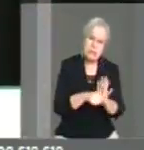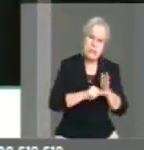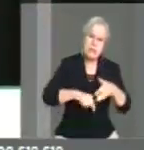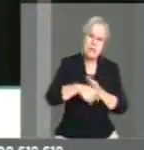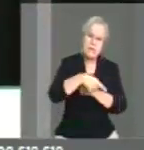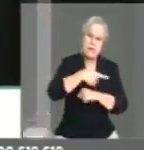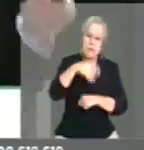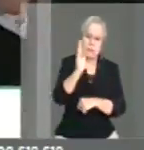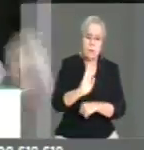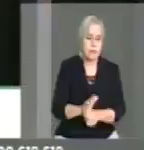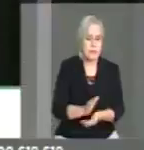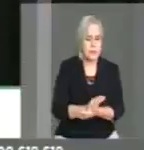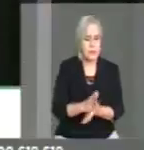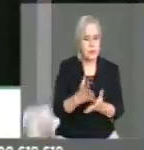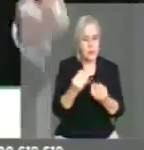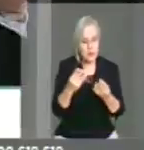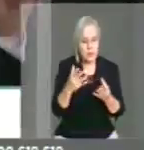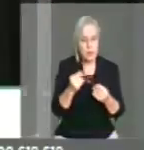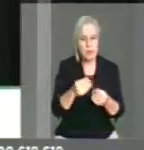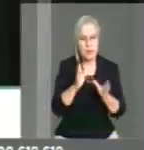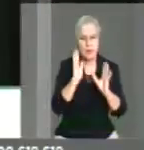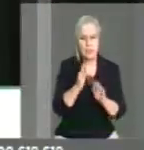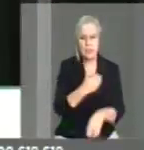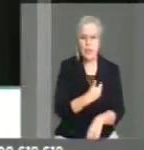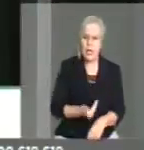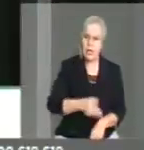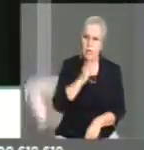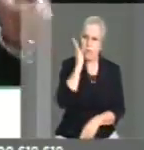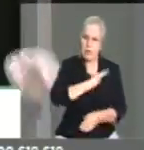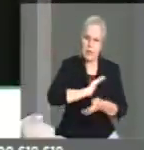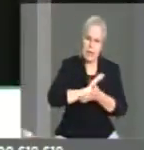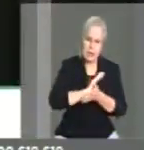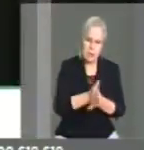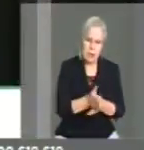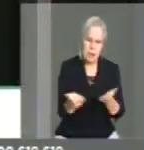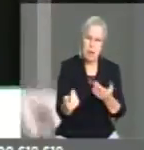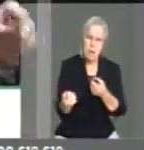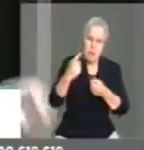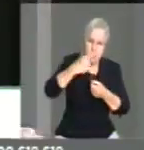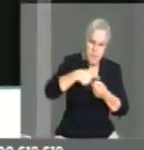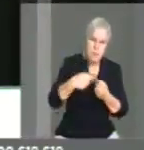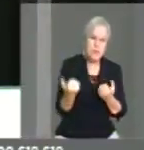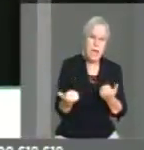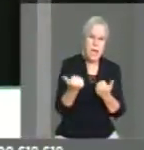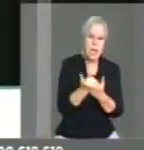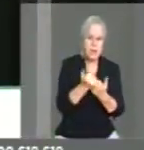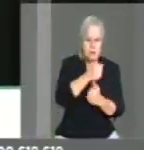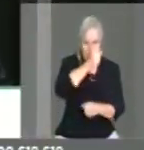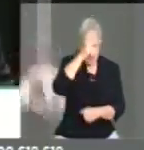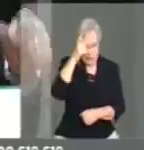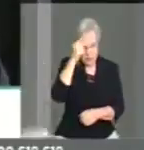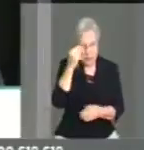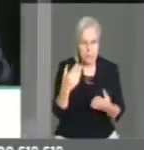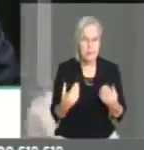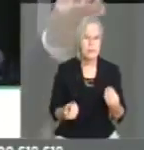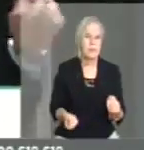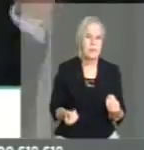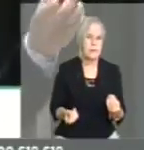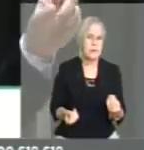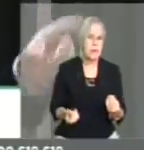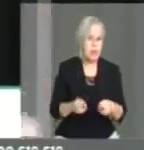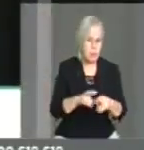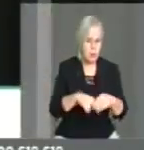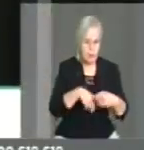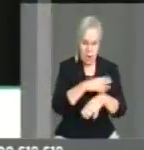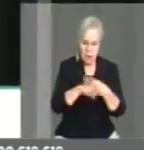já governaram o município, governaram mal, malversaram o patrimônio público e agora voltaram por força do poder econômico ou por força dessa